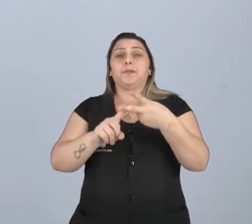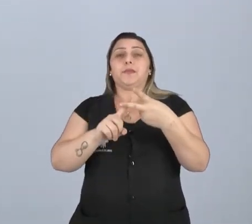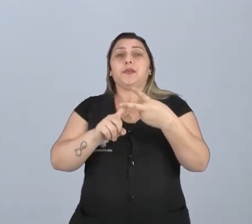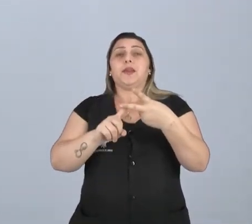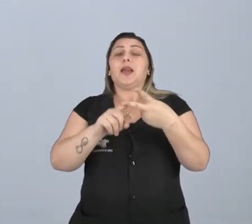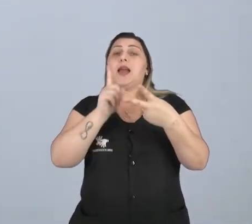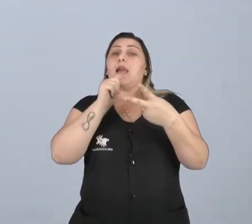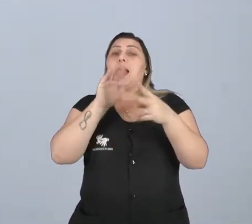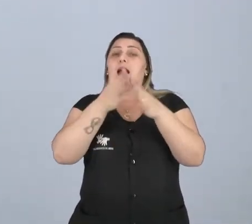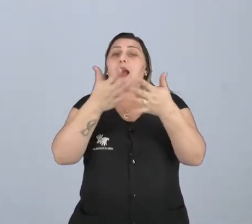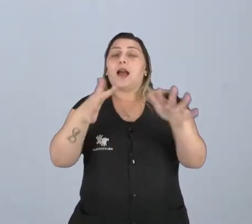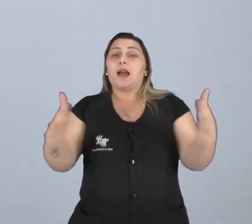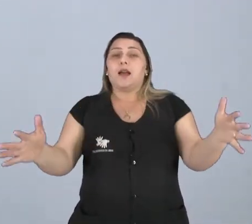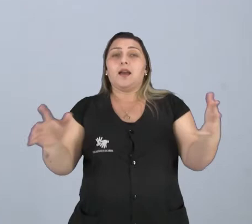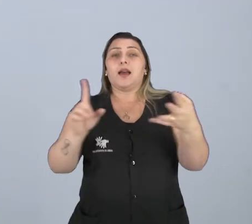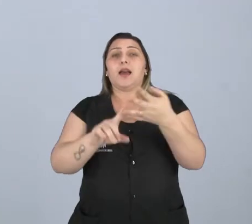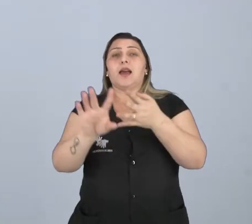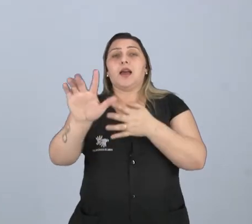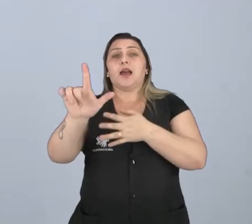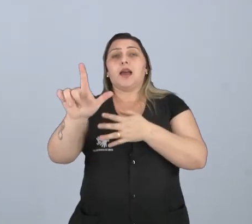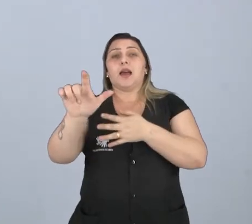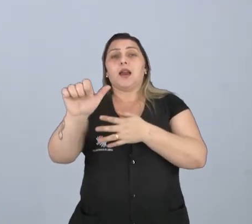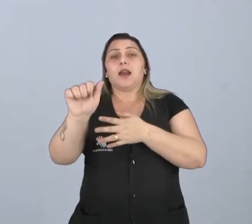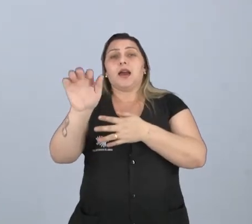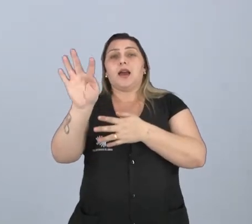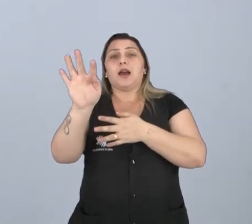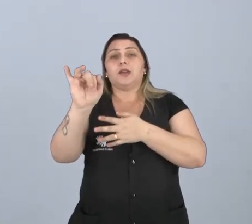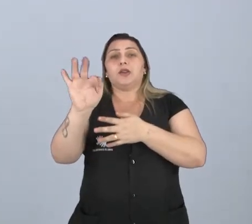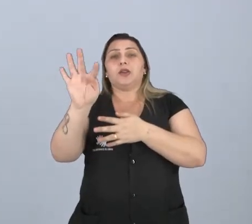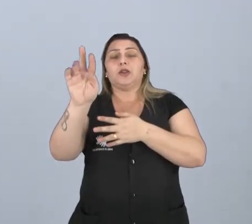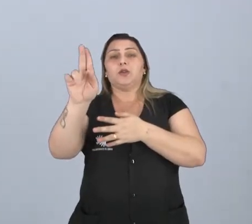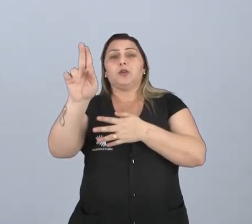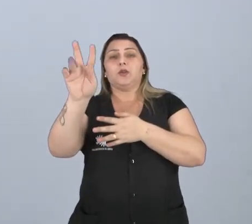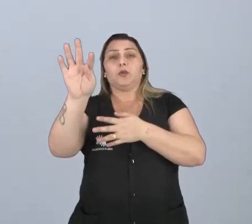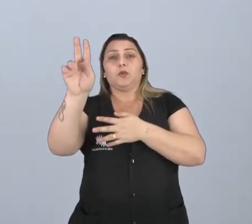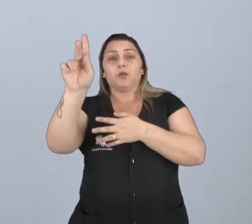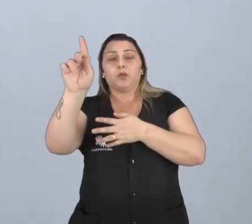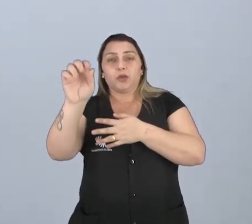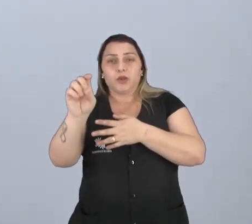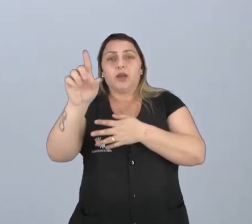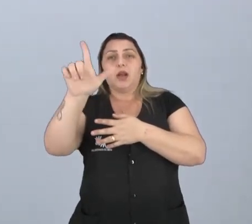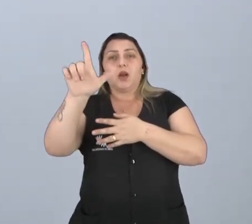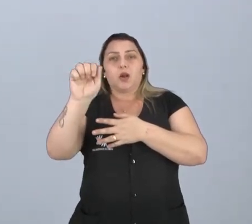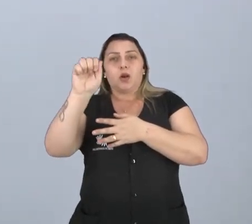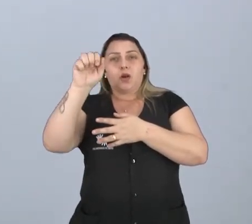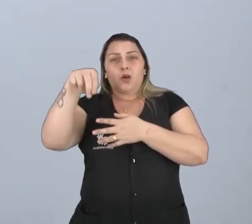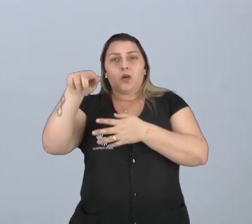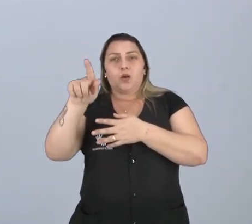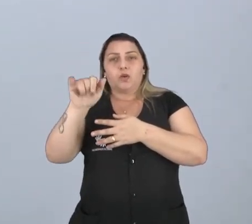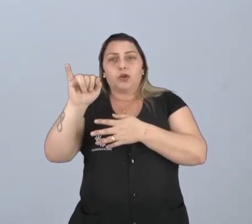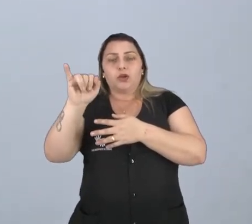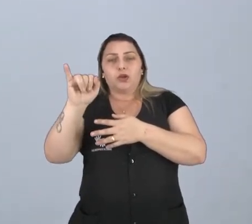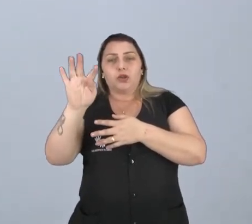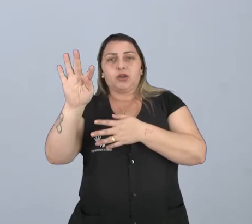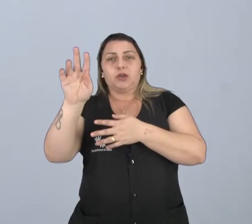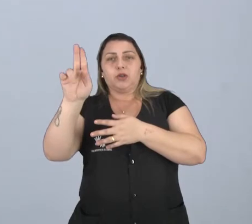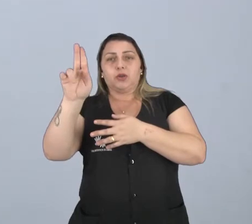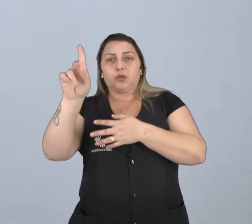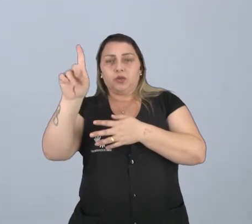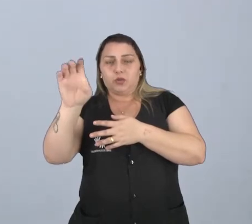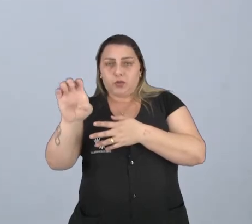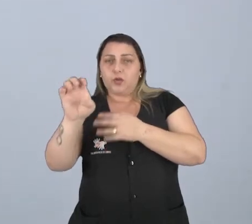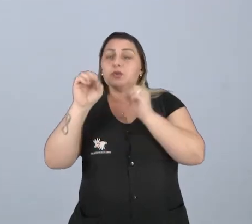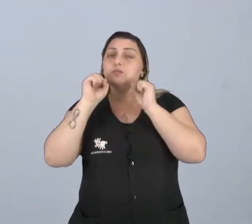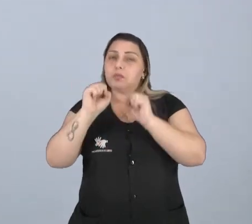correntes marítimas, latitude, longitude e ações humanas. Então o clima ele pode ser, né, ele pode